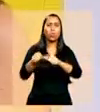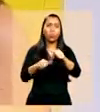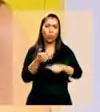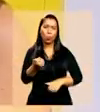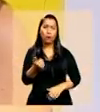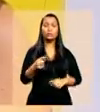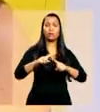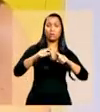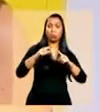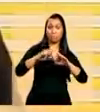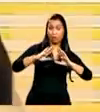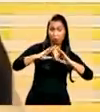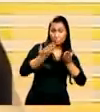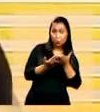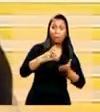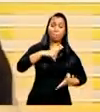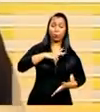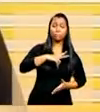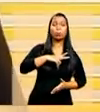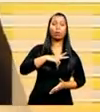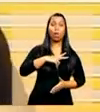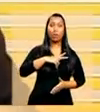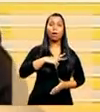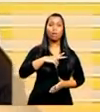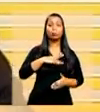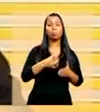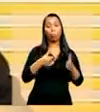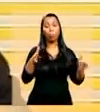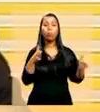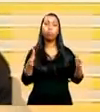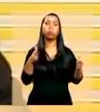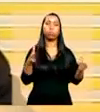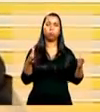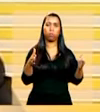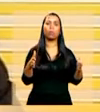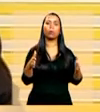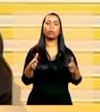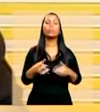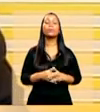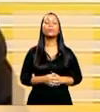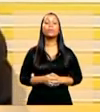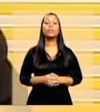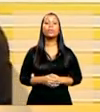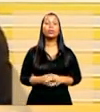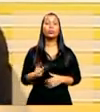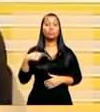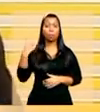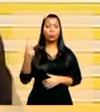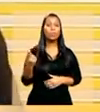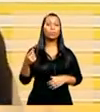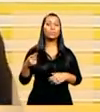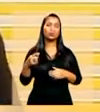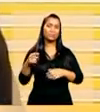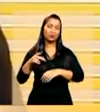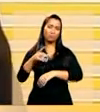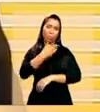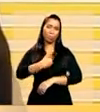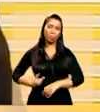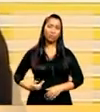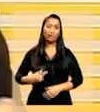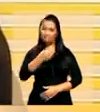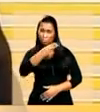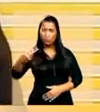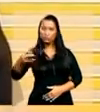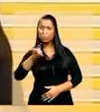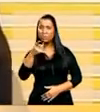pouco. Das escolas particulares são um pouco mais longas, principalmente as do meio do ano, né? E as da escola pública hoje em dia,